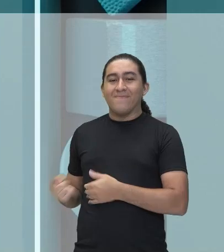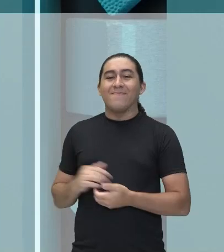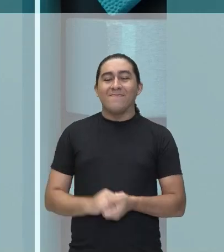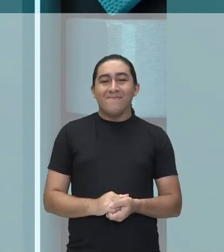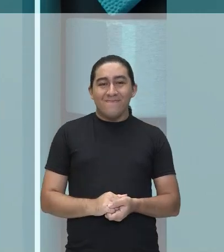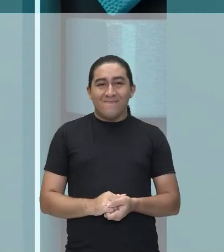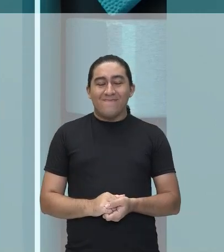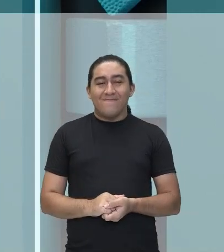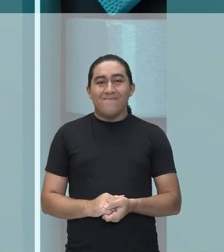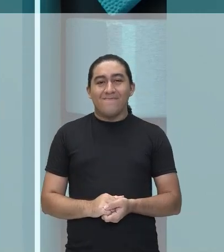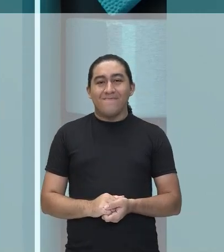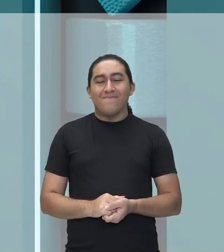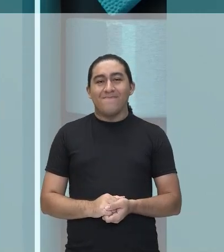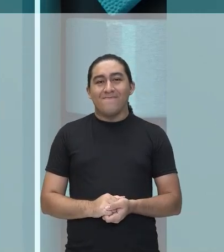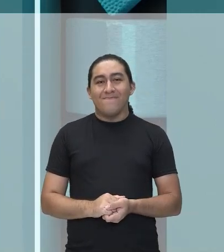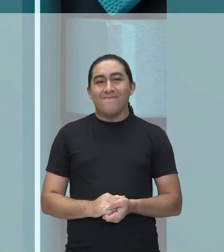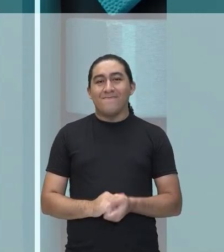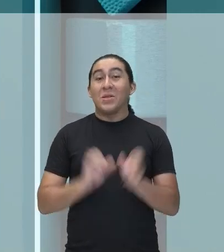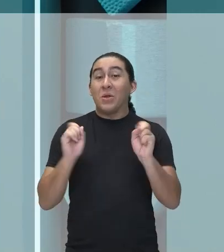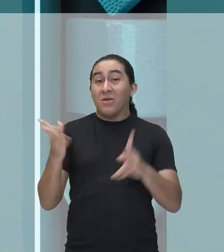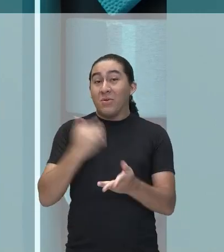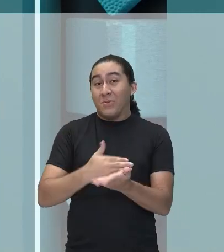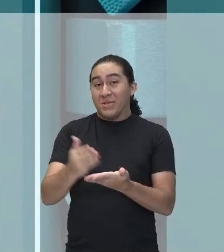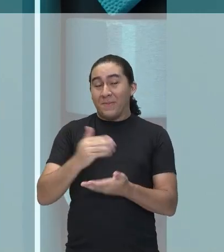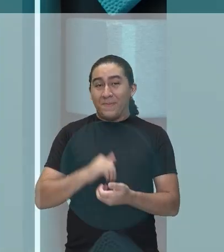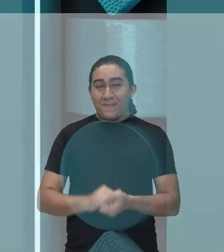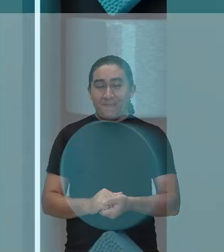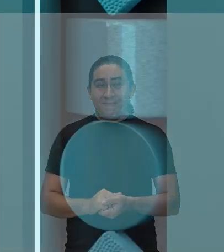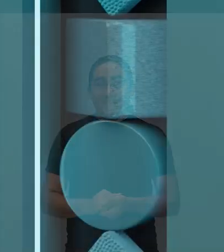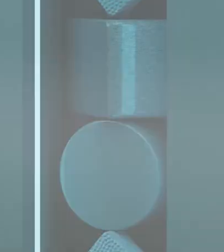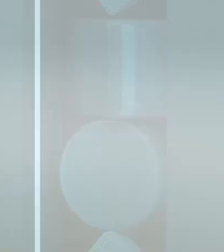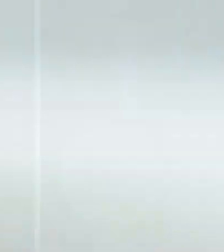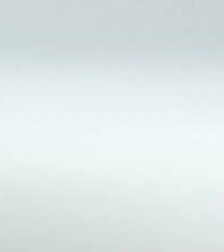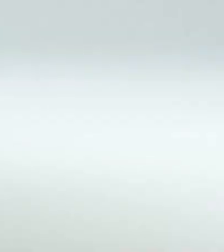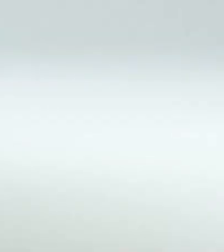Dias. É isso aí, vamos começar a nossa aula.